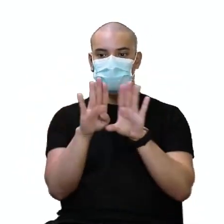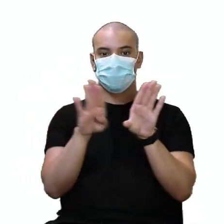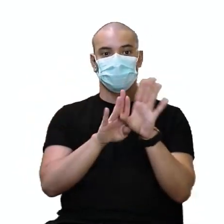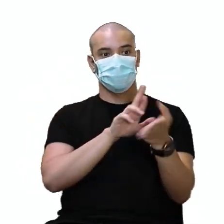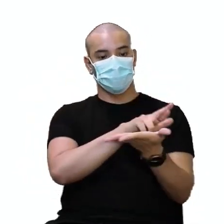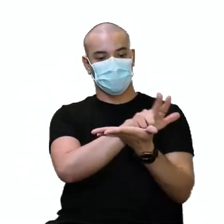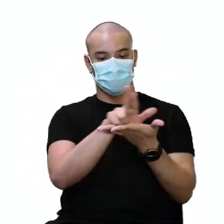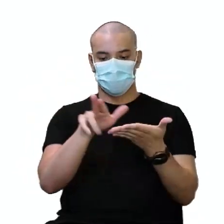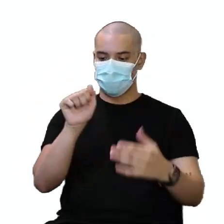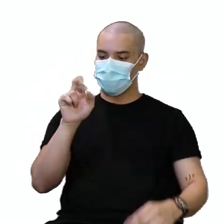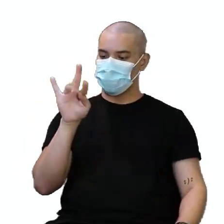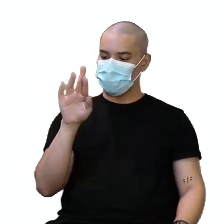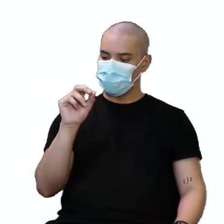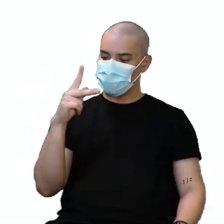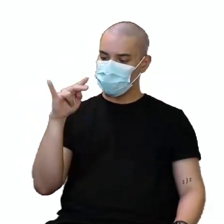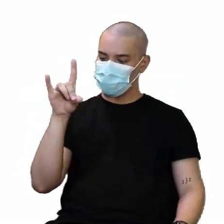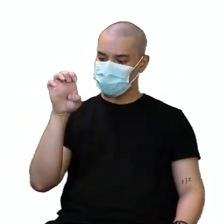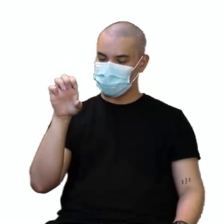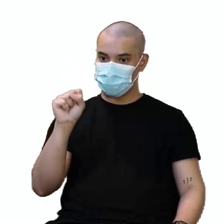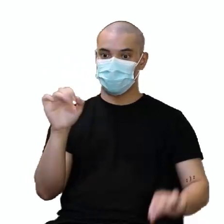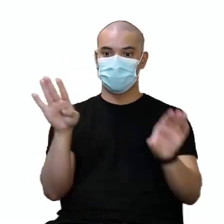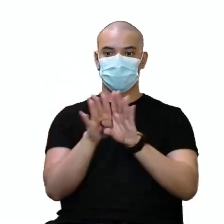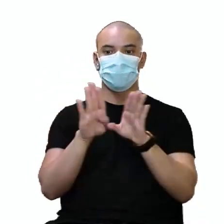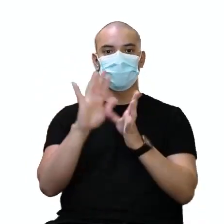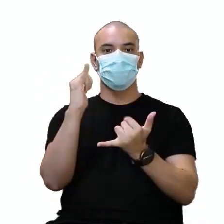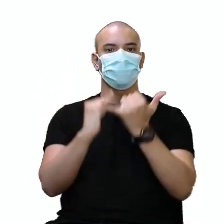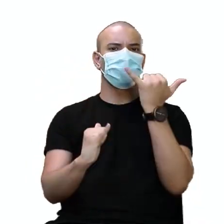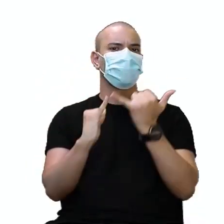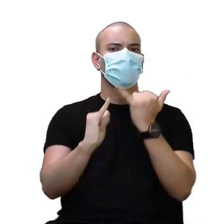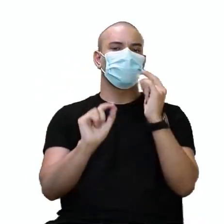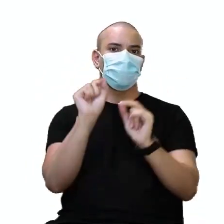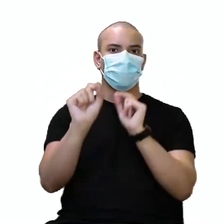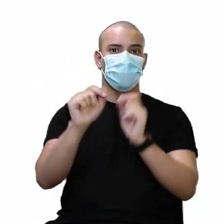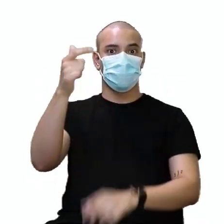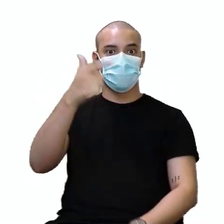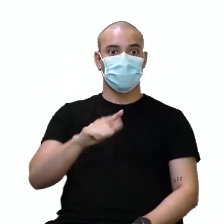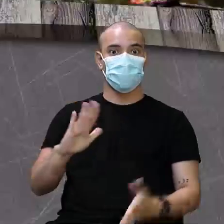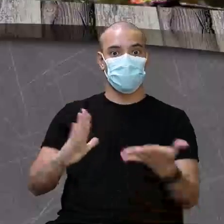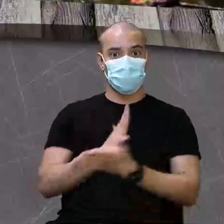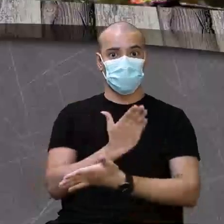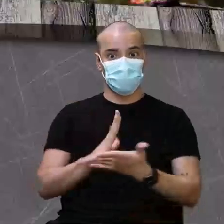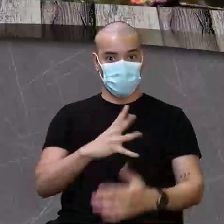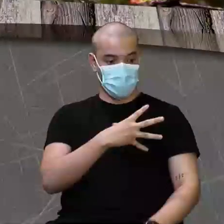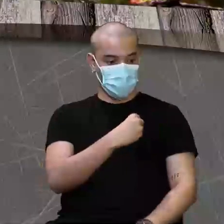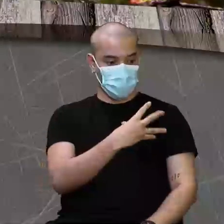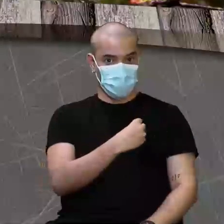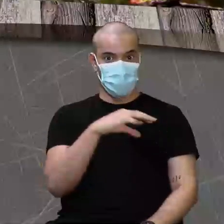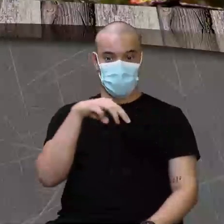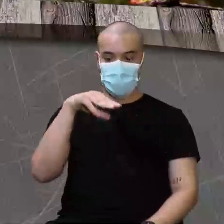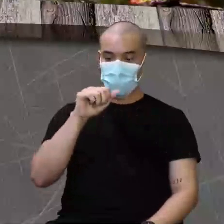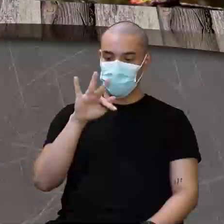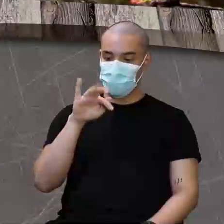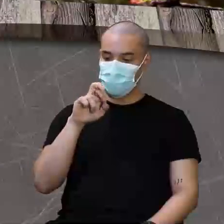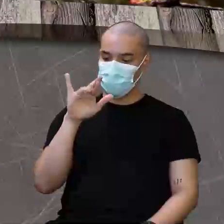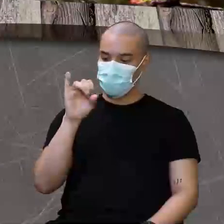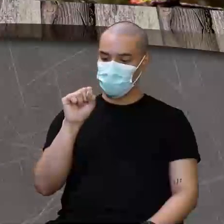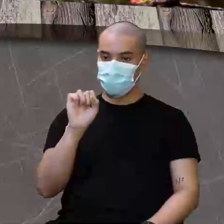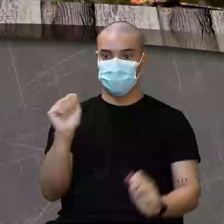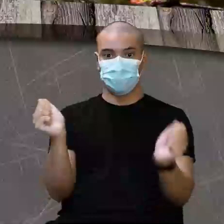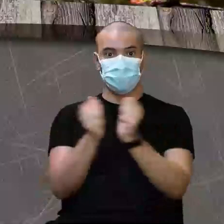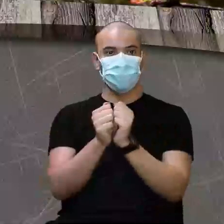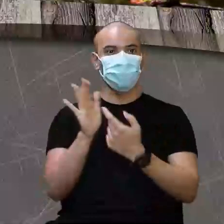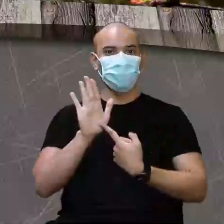com artrópodes, parecido um pouco com até alguns mamíferos, né? Que a gente brincou ali com